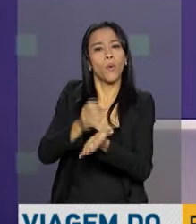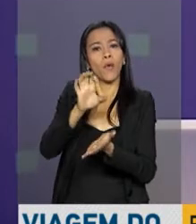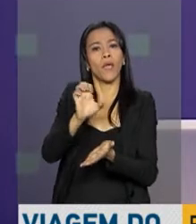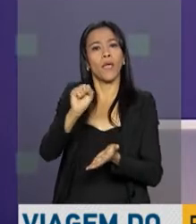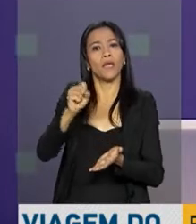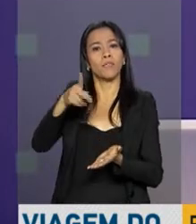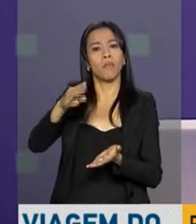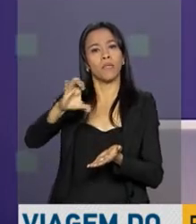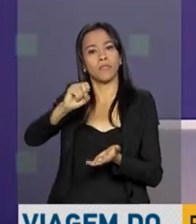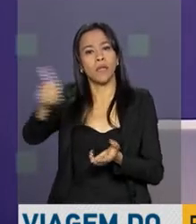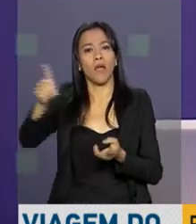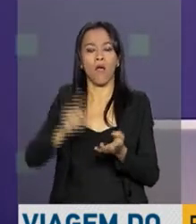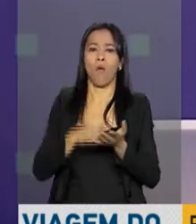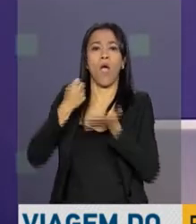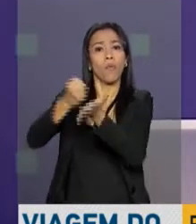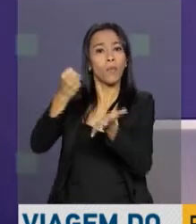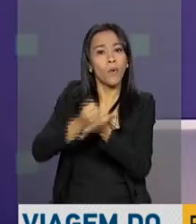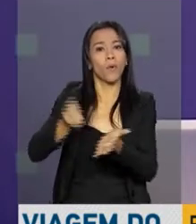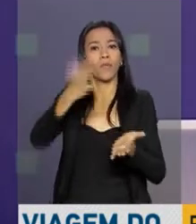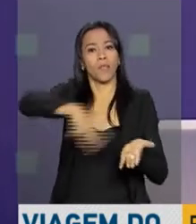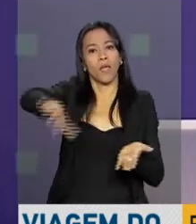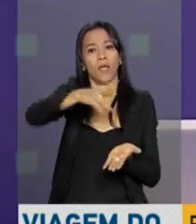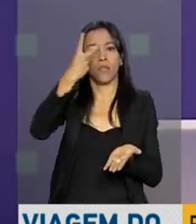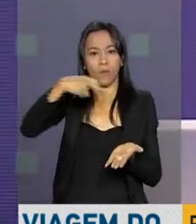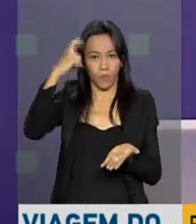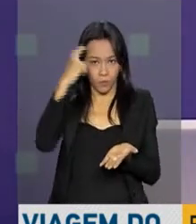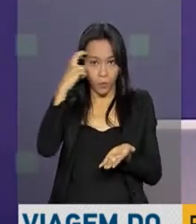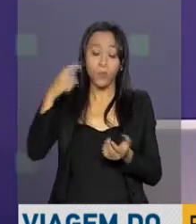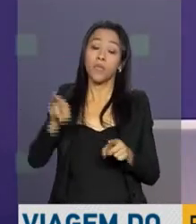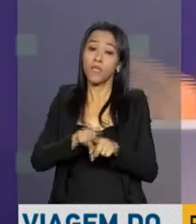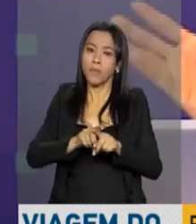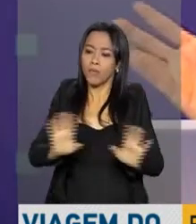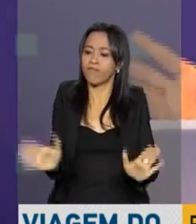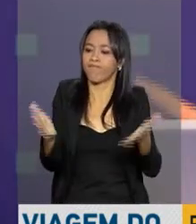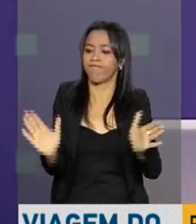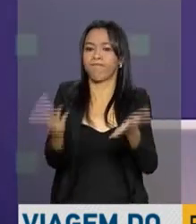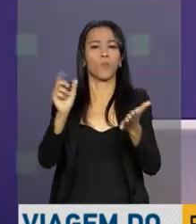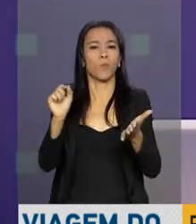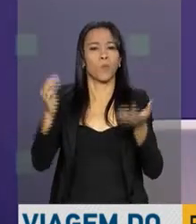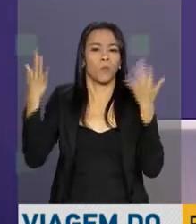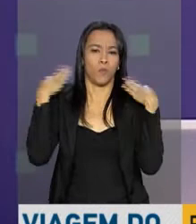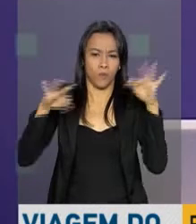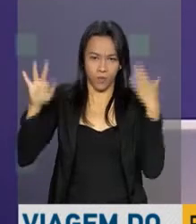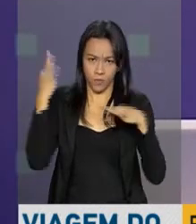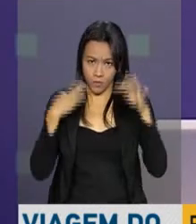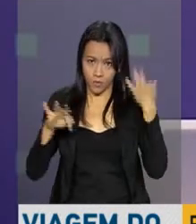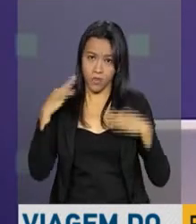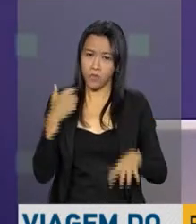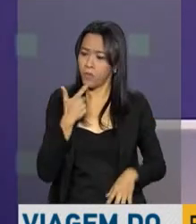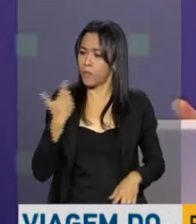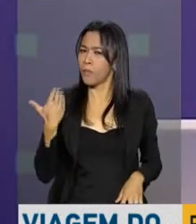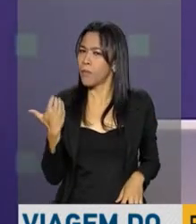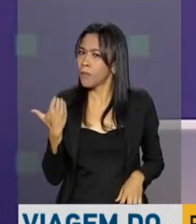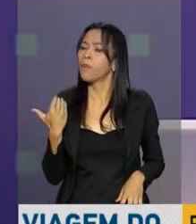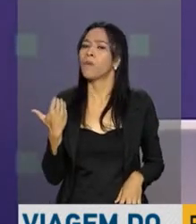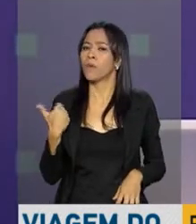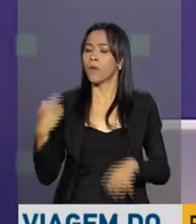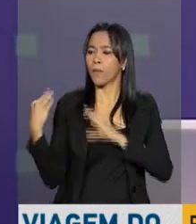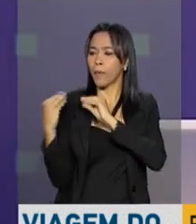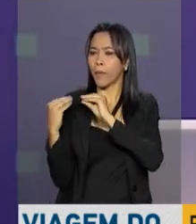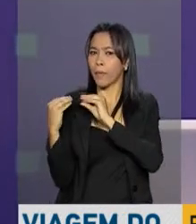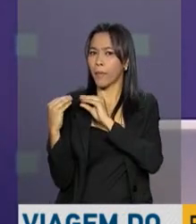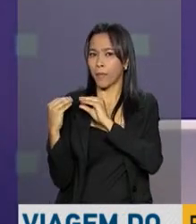cultura e à promoção do turismo. Ainda há pouco, comentava com